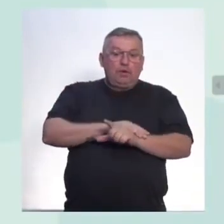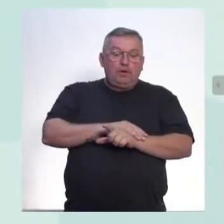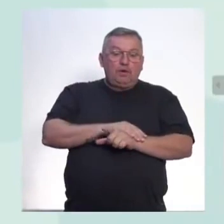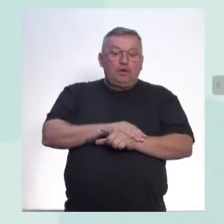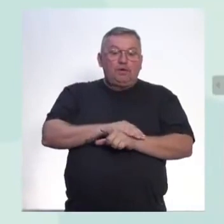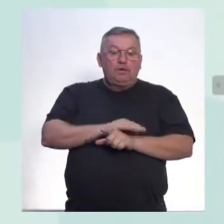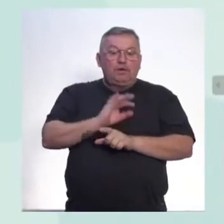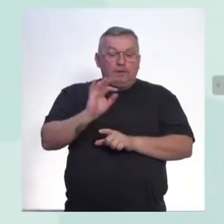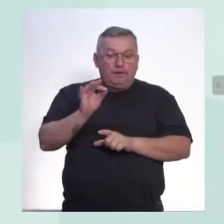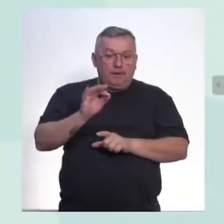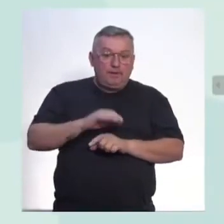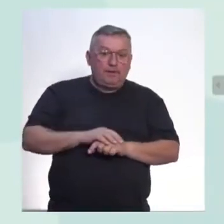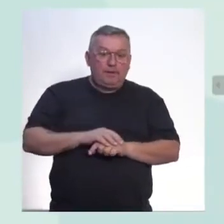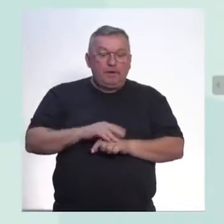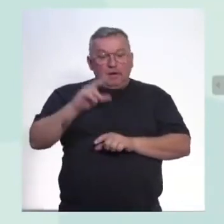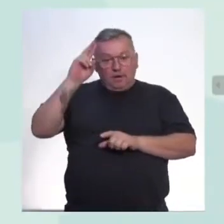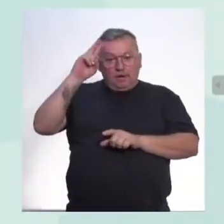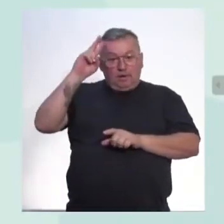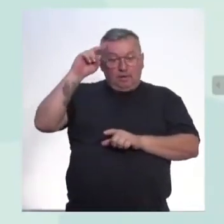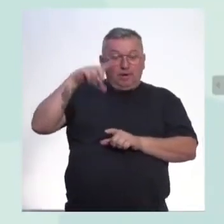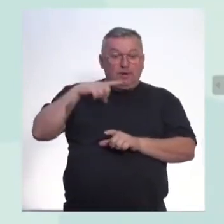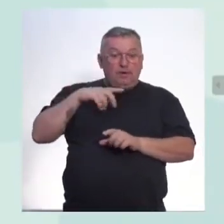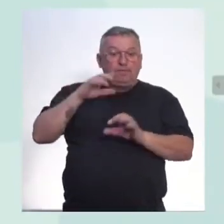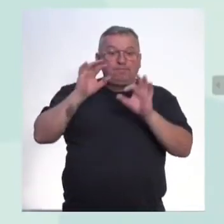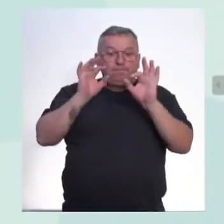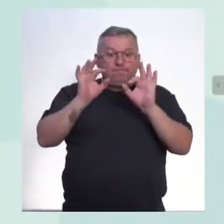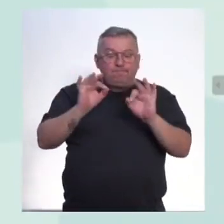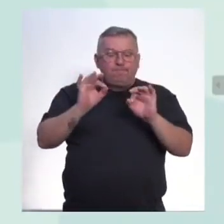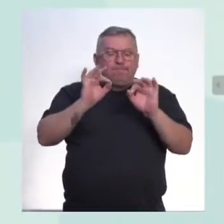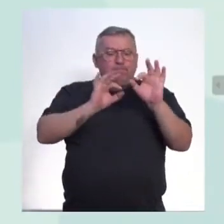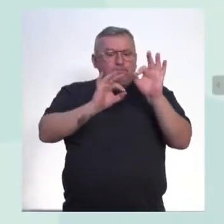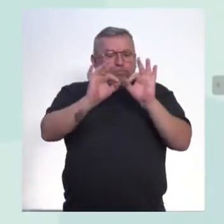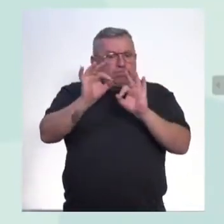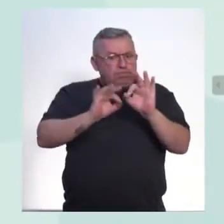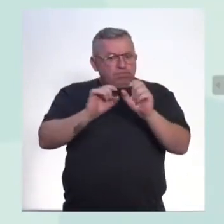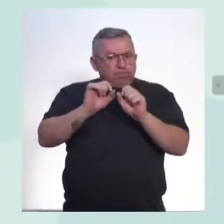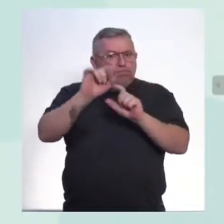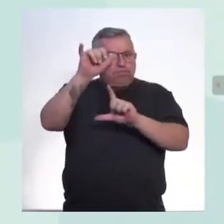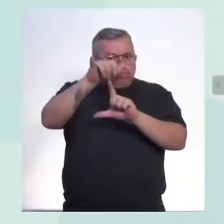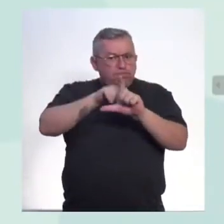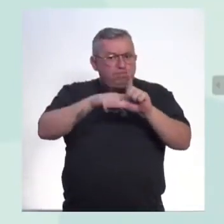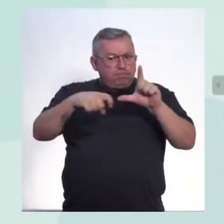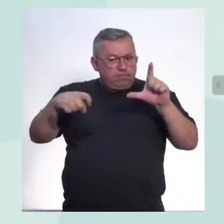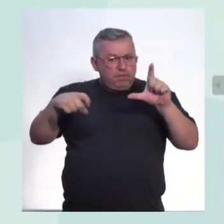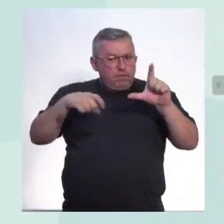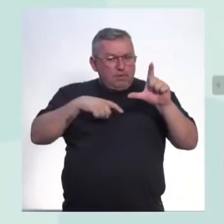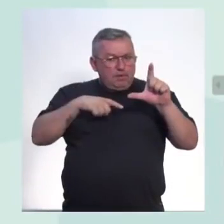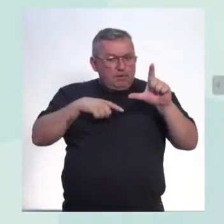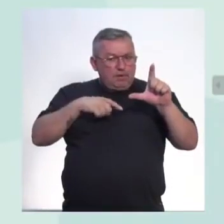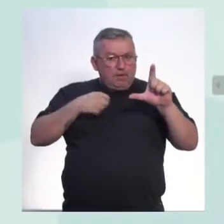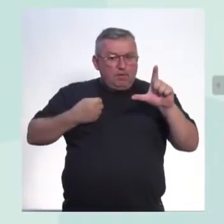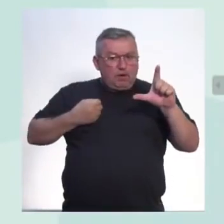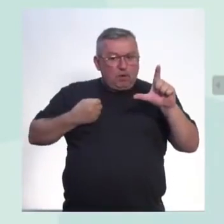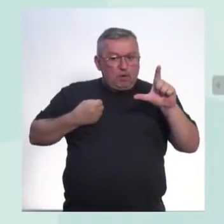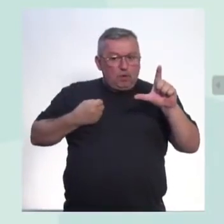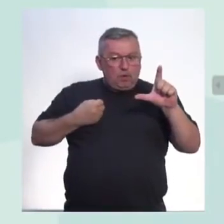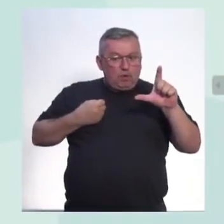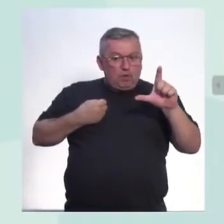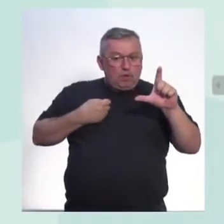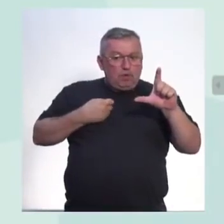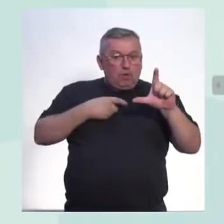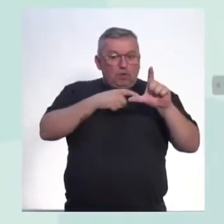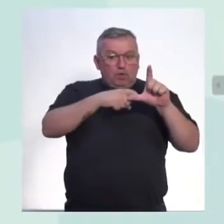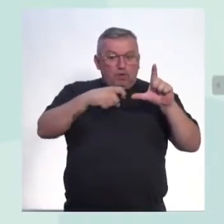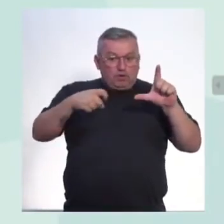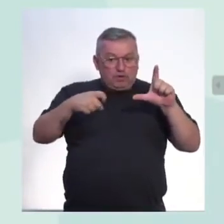2 positivo. Lembrando que sempre tem uma ordem na hora de você construir esse plano cartesiano, né? Então, você tem os valores do x à